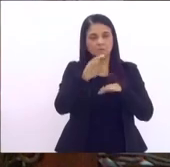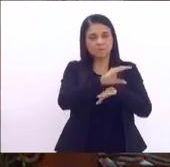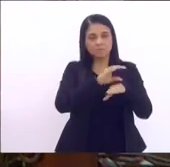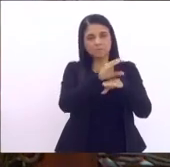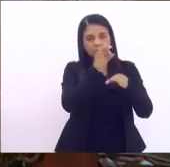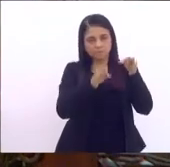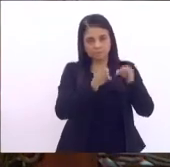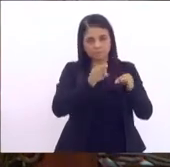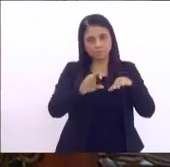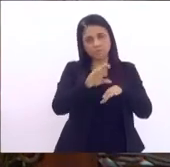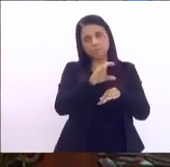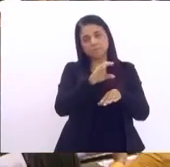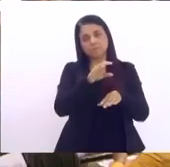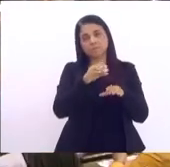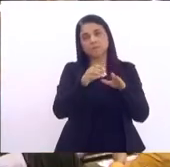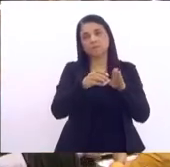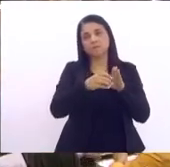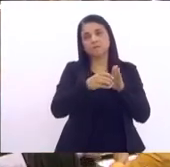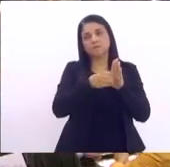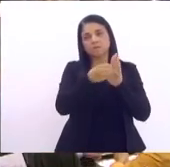deputado Rodrigo Amorim.